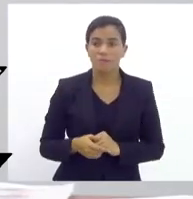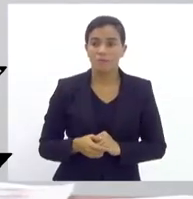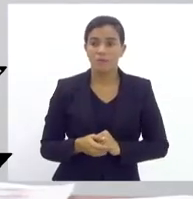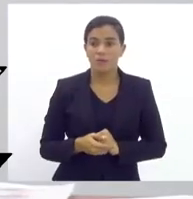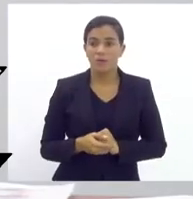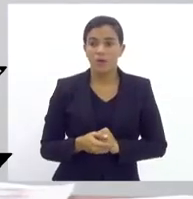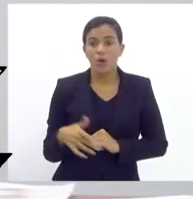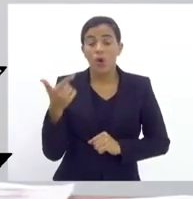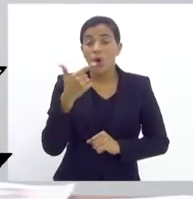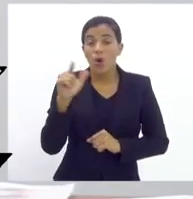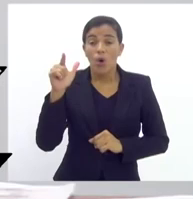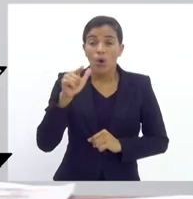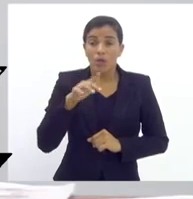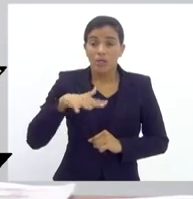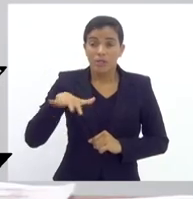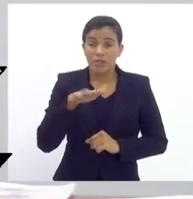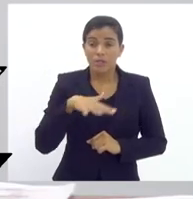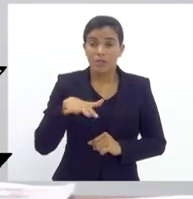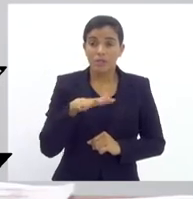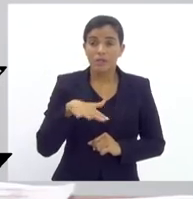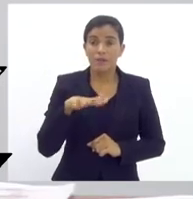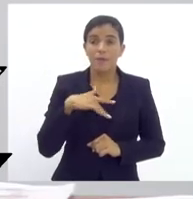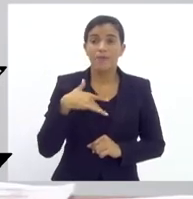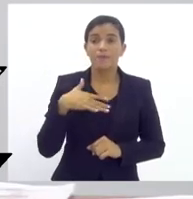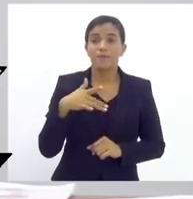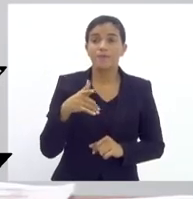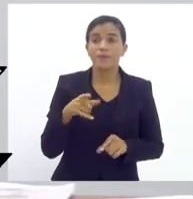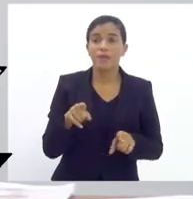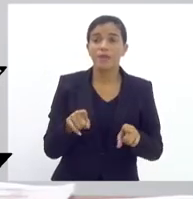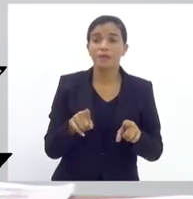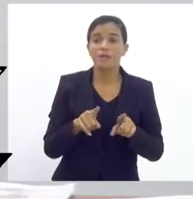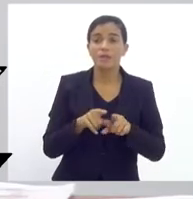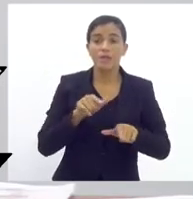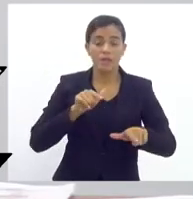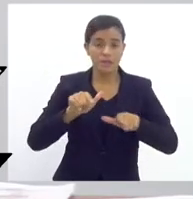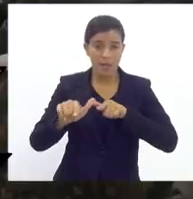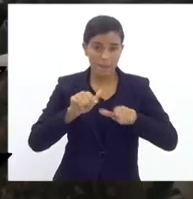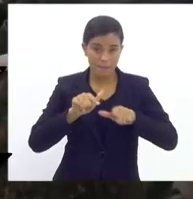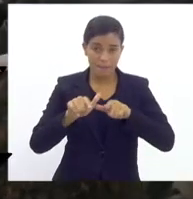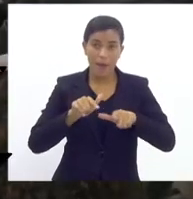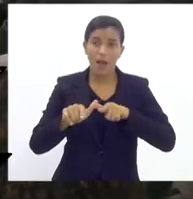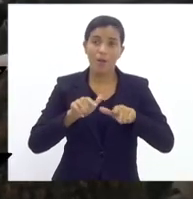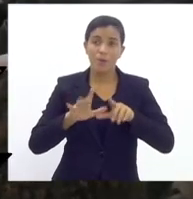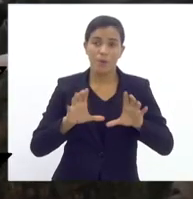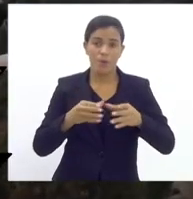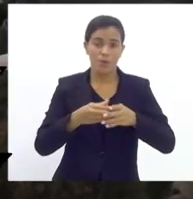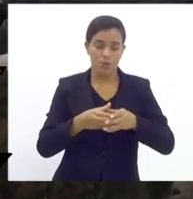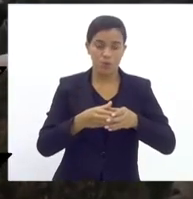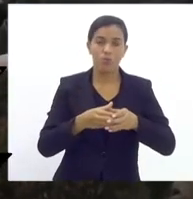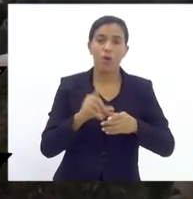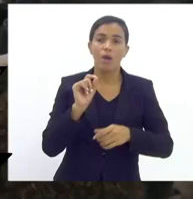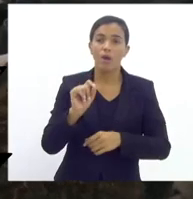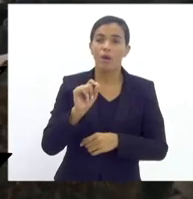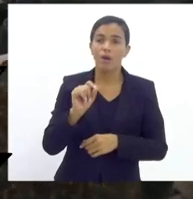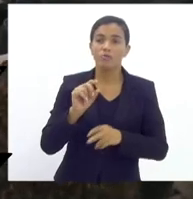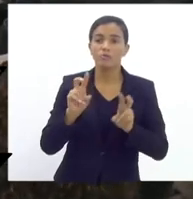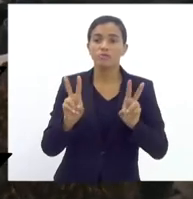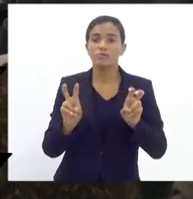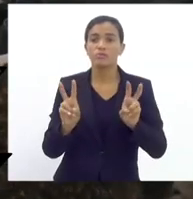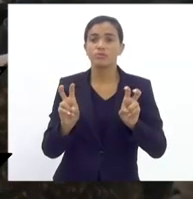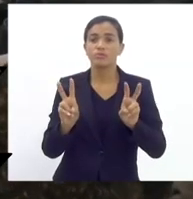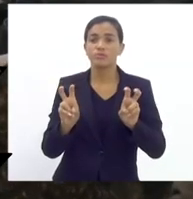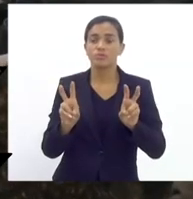Outro ponto aqui é de observação de trabalho para o nosso GT é a questão